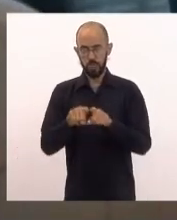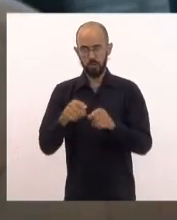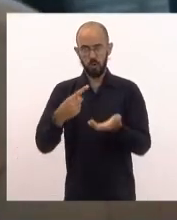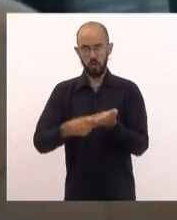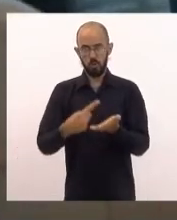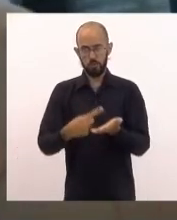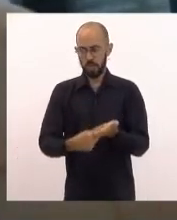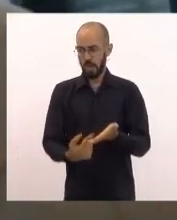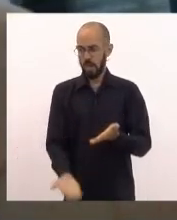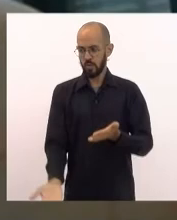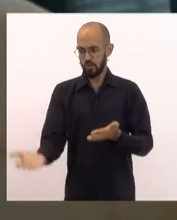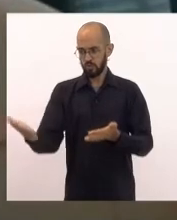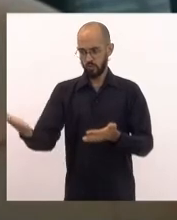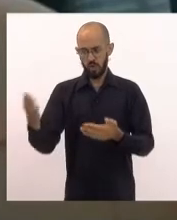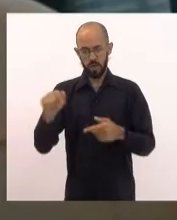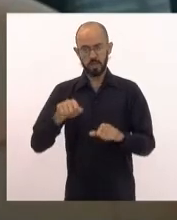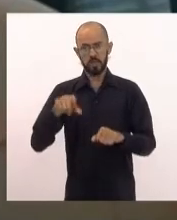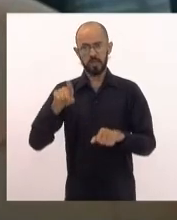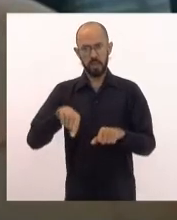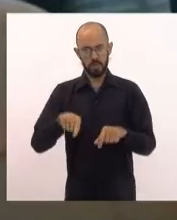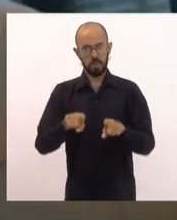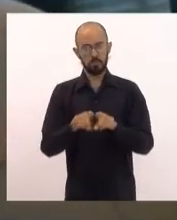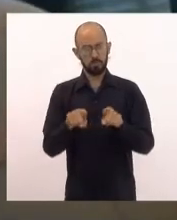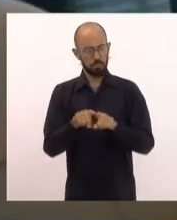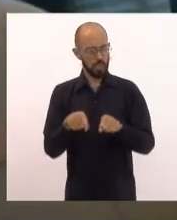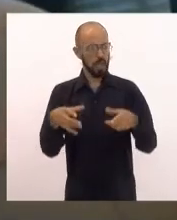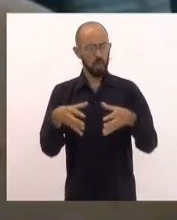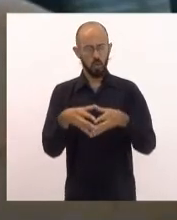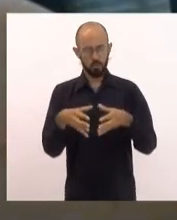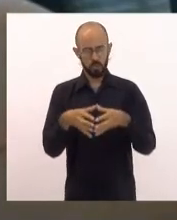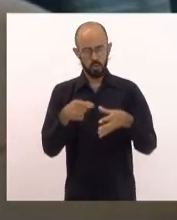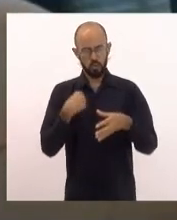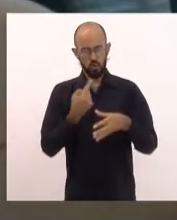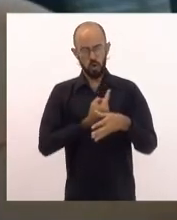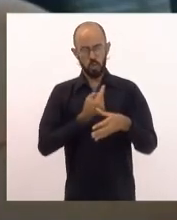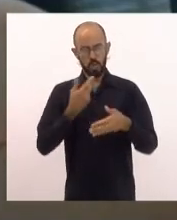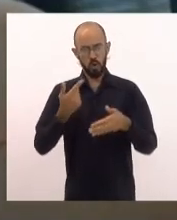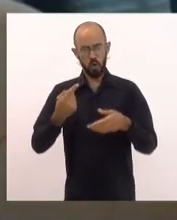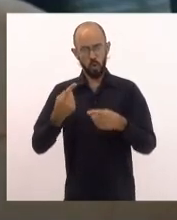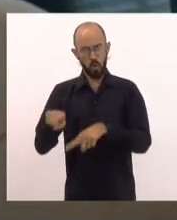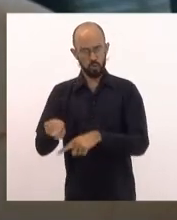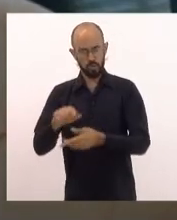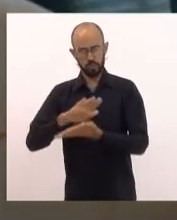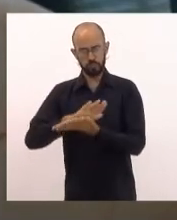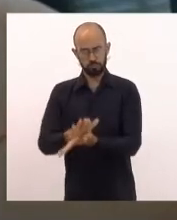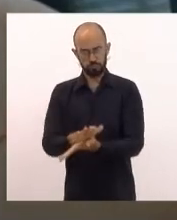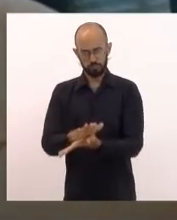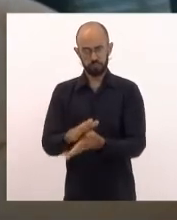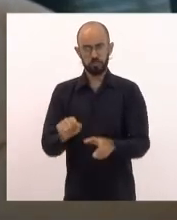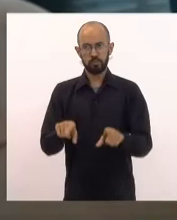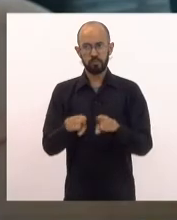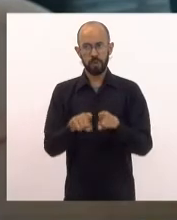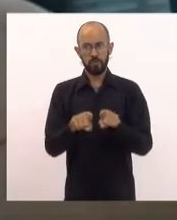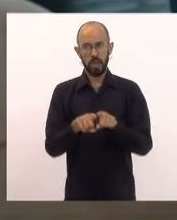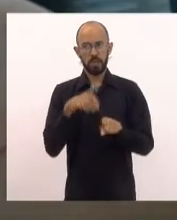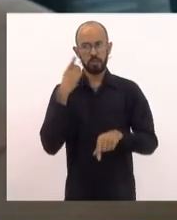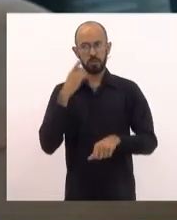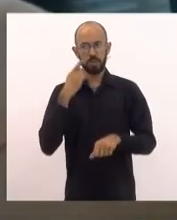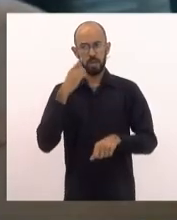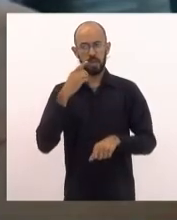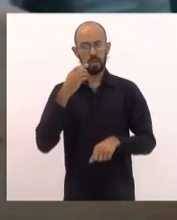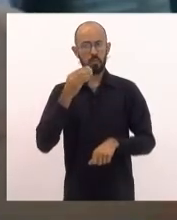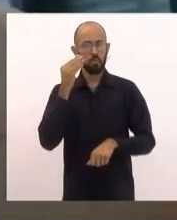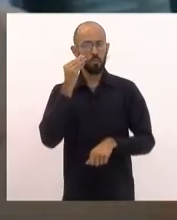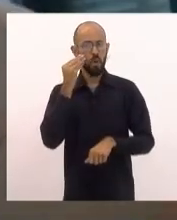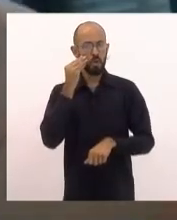Vossa Excelência, que é também da Comissão contra a Discriminação, sempre muito atuante, e a deputada